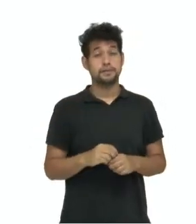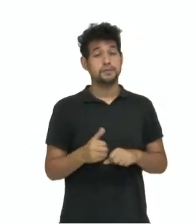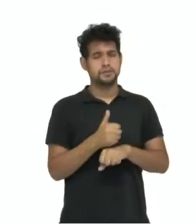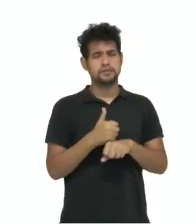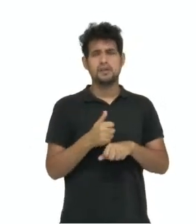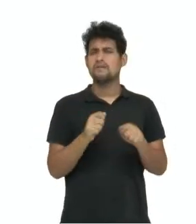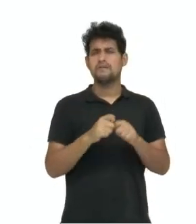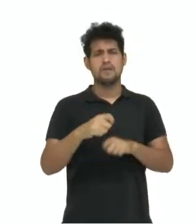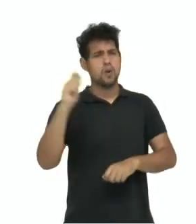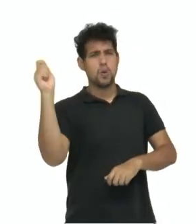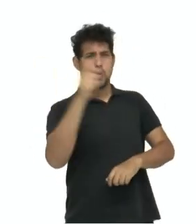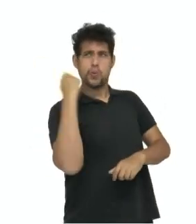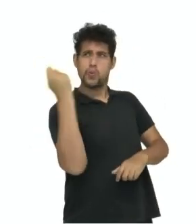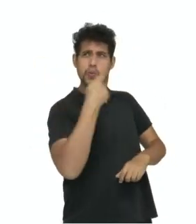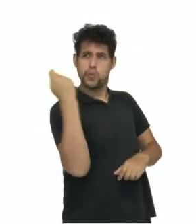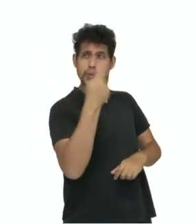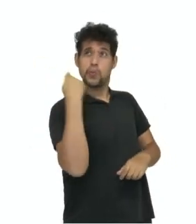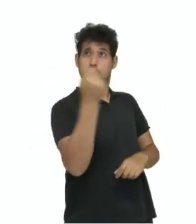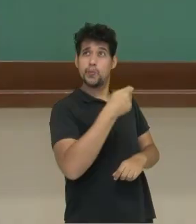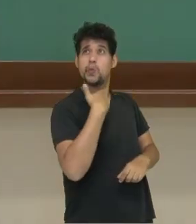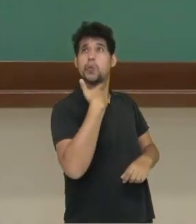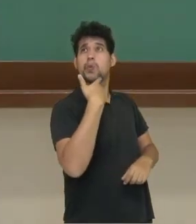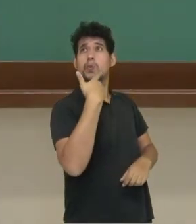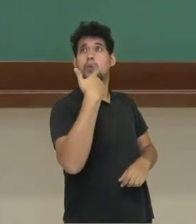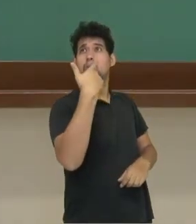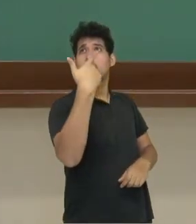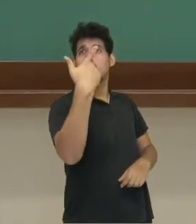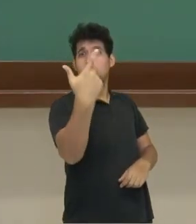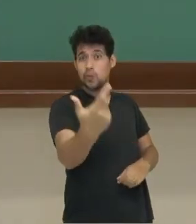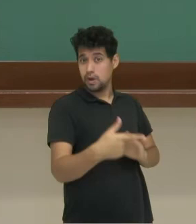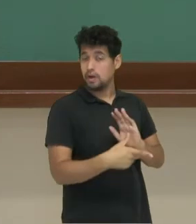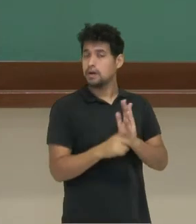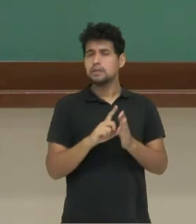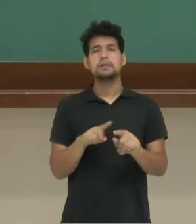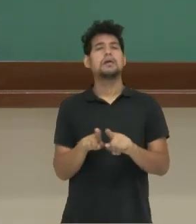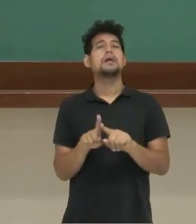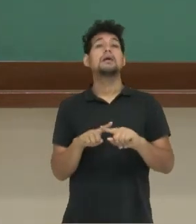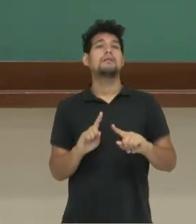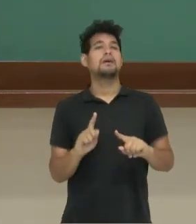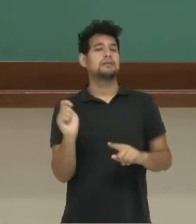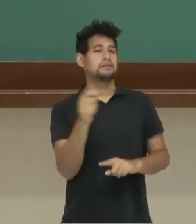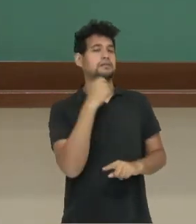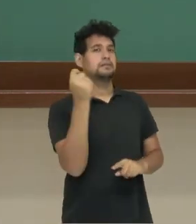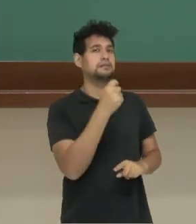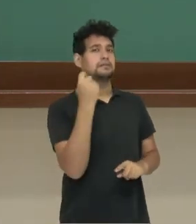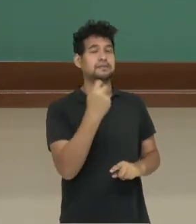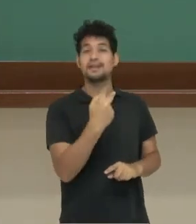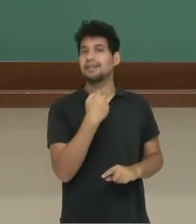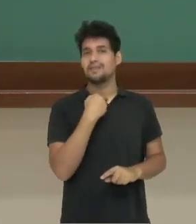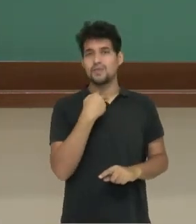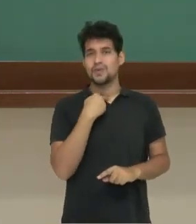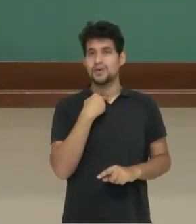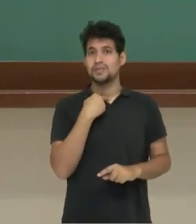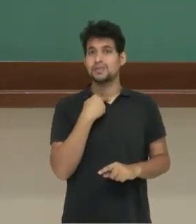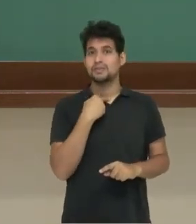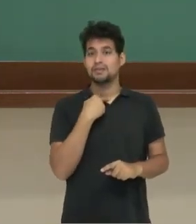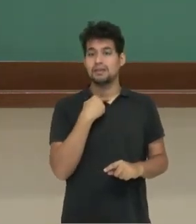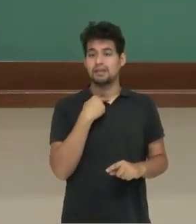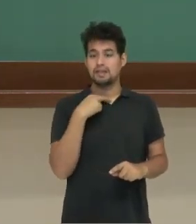ali antes de soltar. Lembrando que nesses giros o atleta não pode sair da